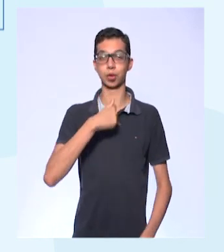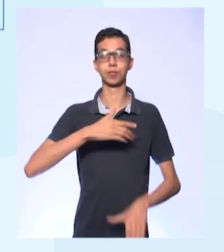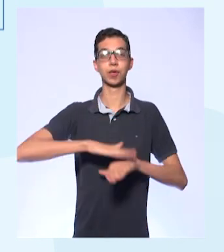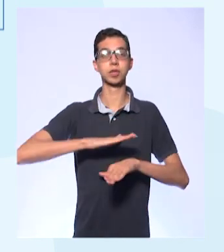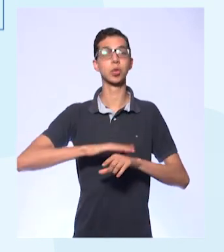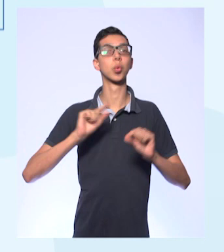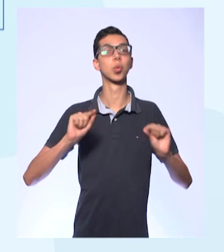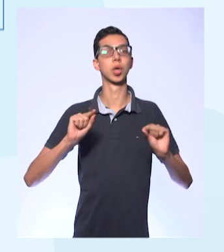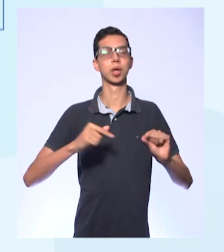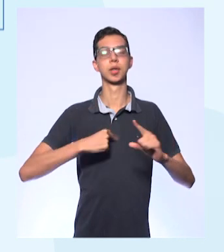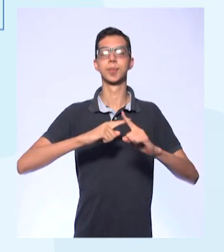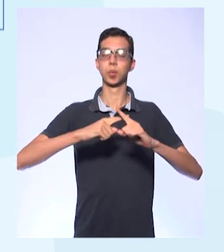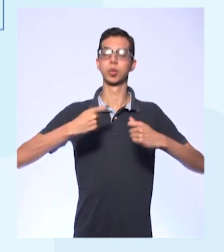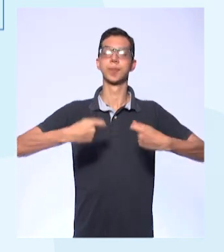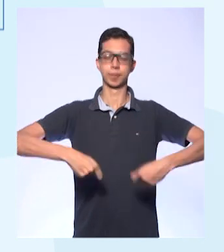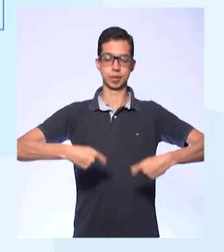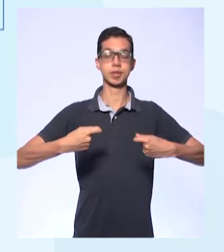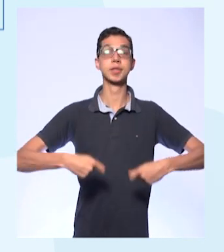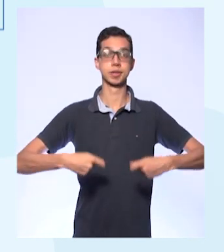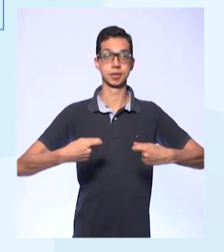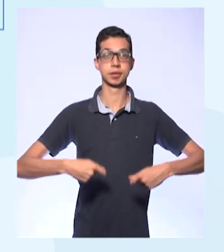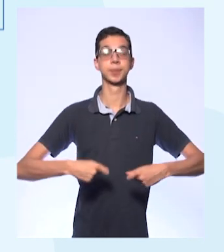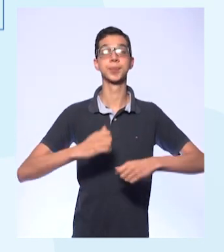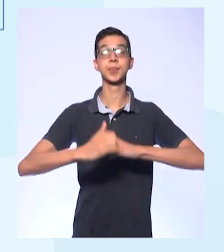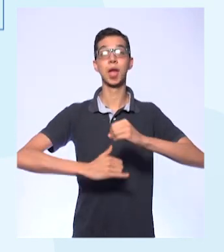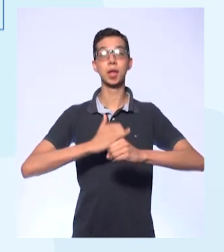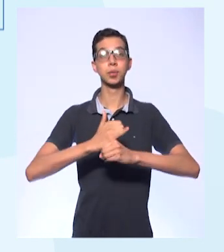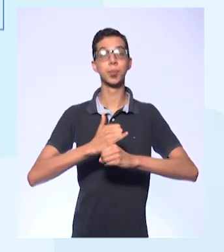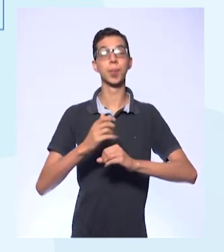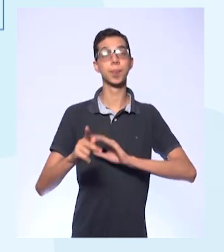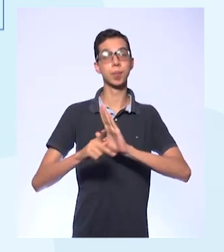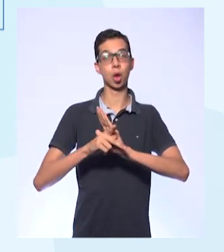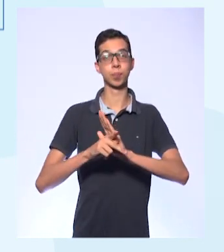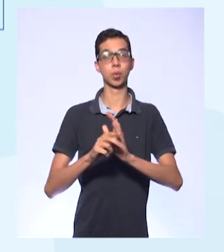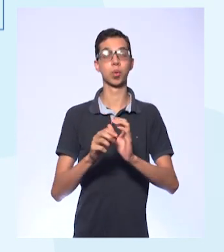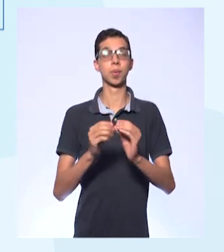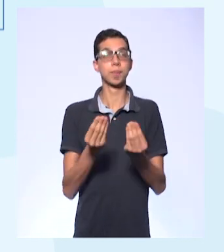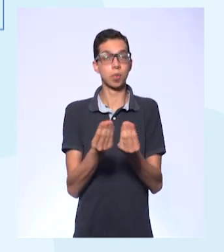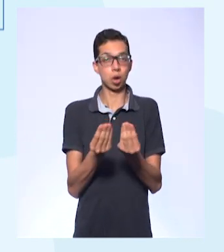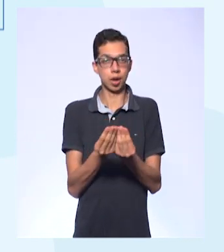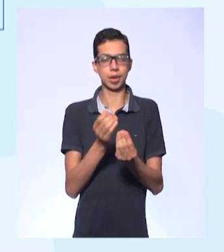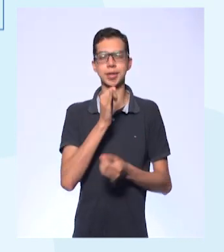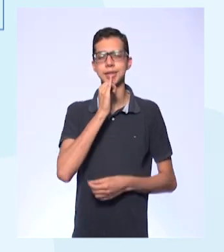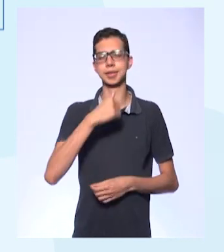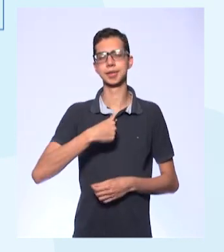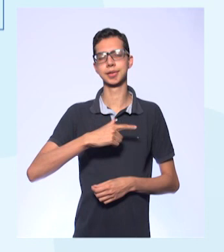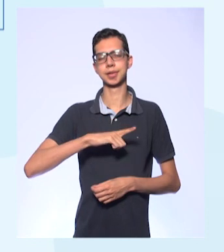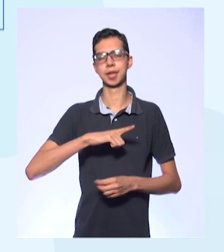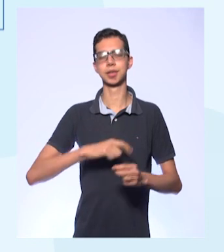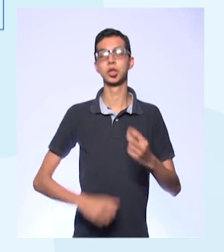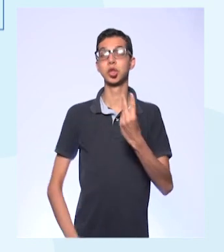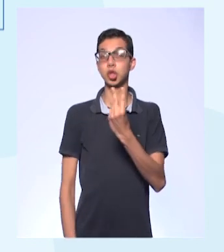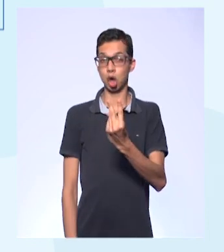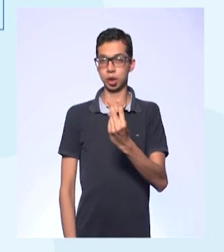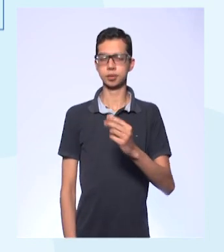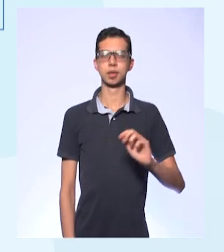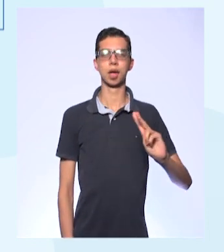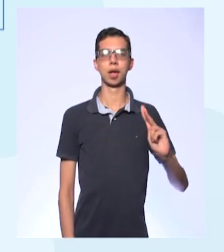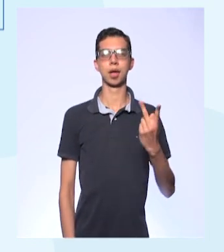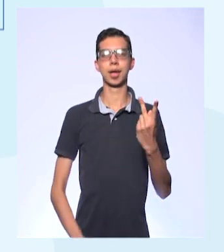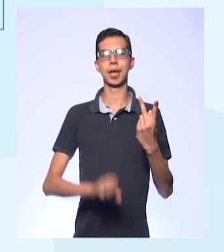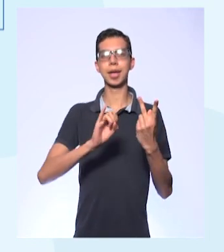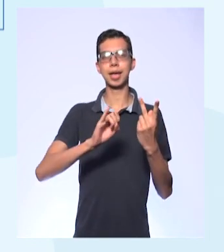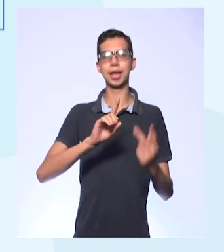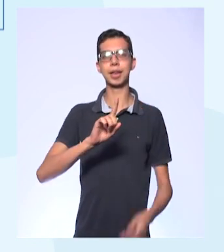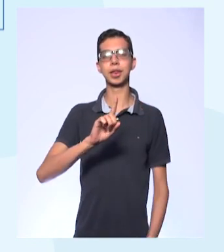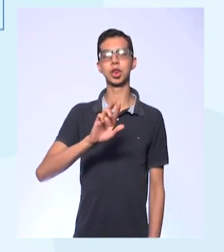vou fazer as multiplicações necessárias dos átomos que compõem essa molécula. Se eu tenho 2 hidrogênios, eu sei que um hidrogênio pesa 1,